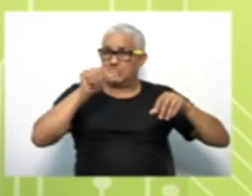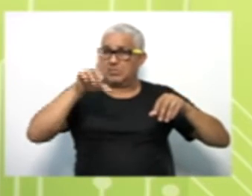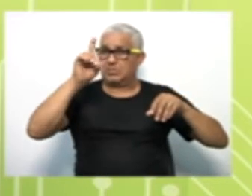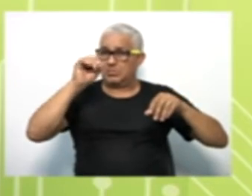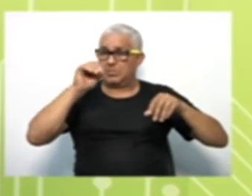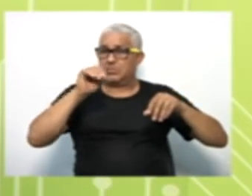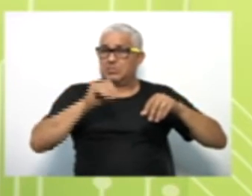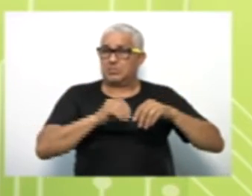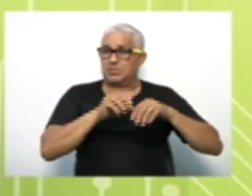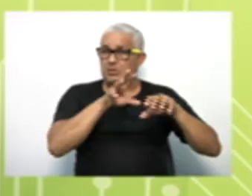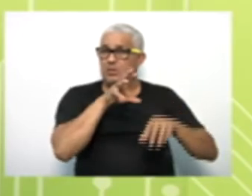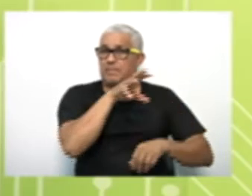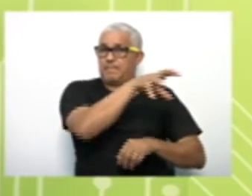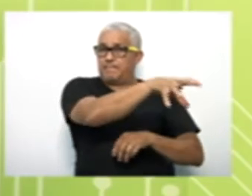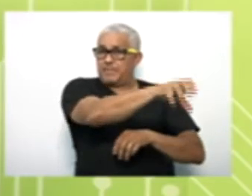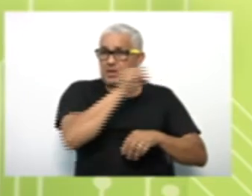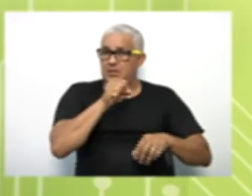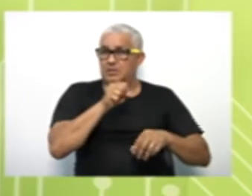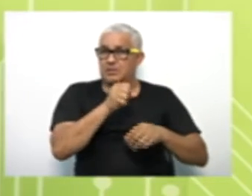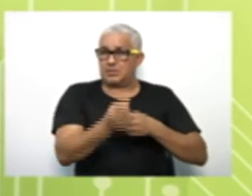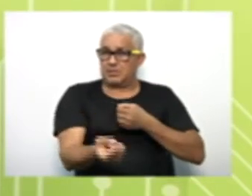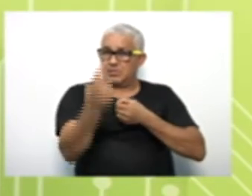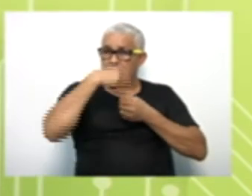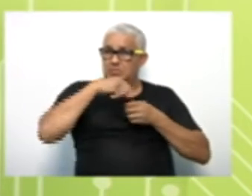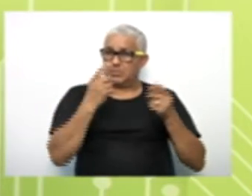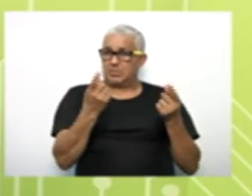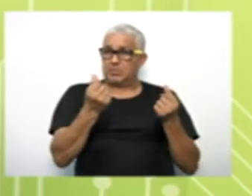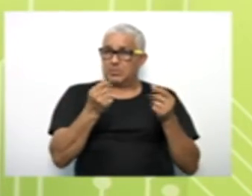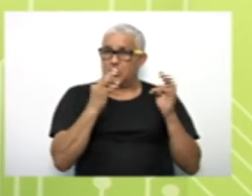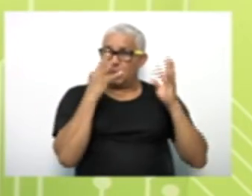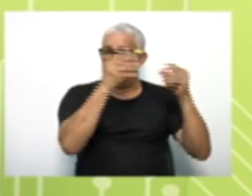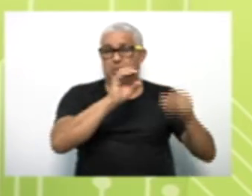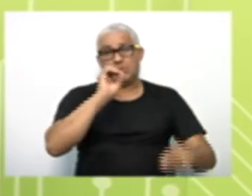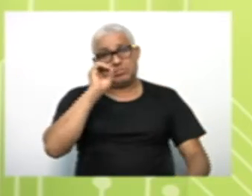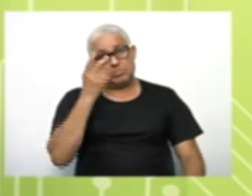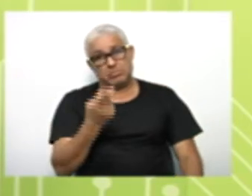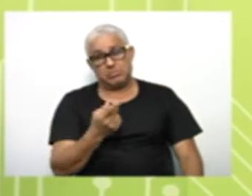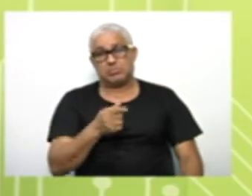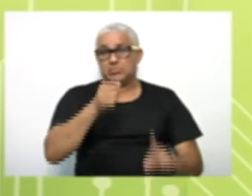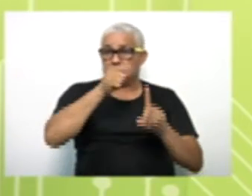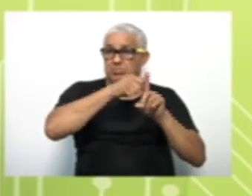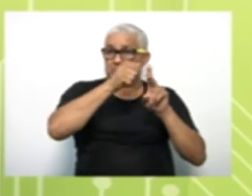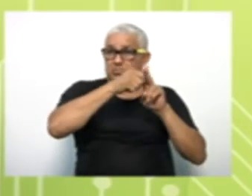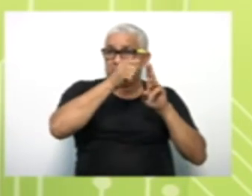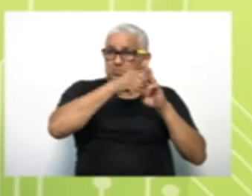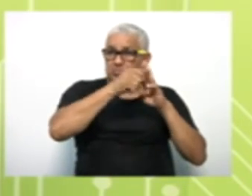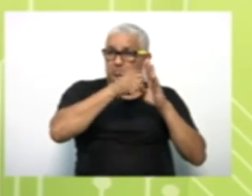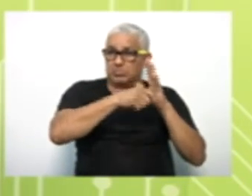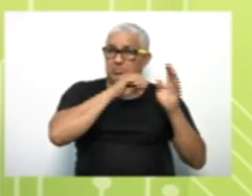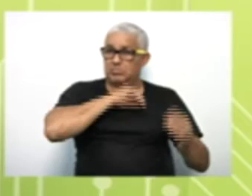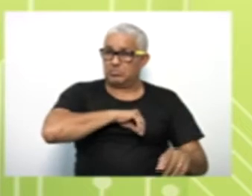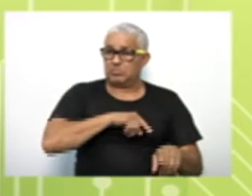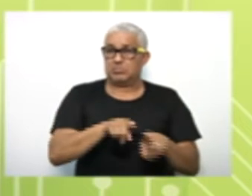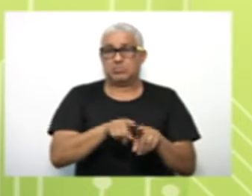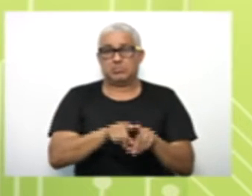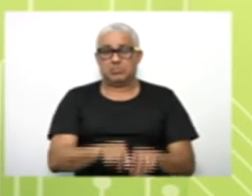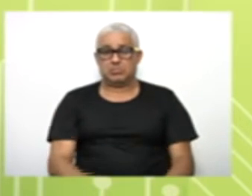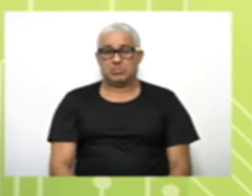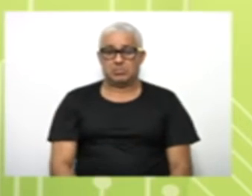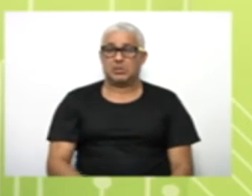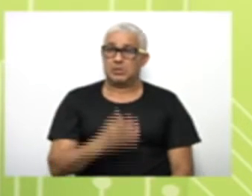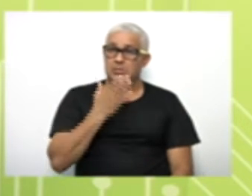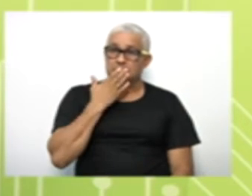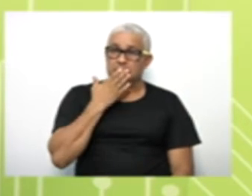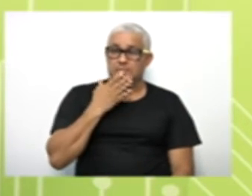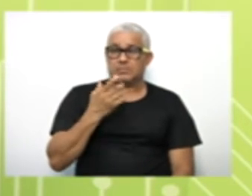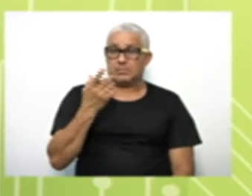for fazer esse resgate, resgatando todo o montante ou através de uma renda mensal vitalícia. A previdência privada, além de ser uma modalidade